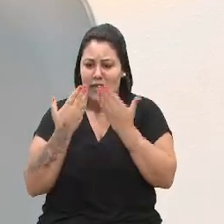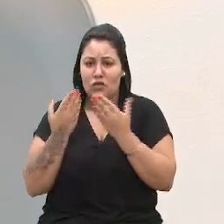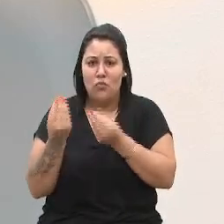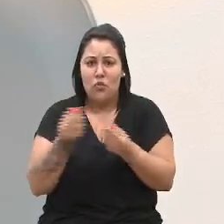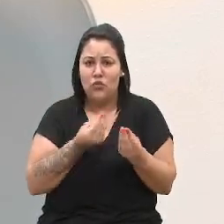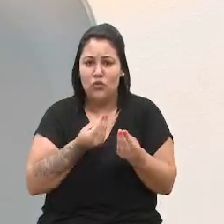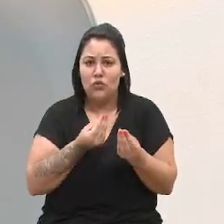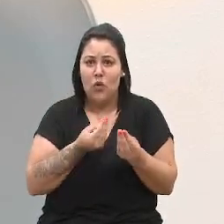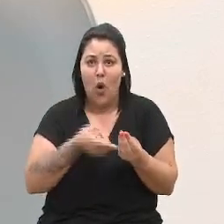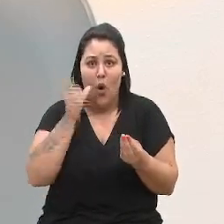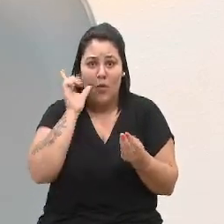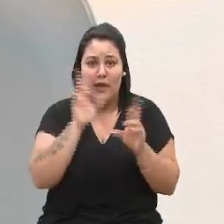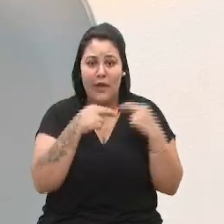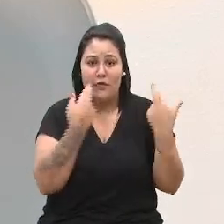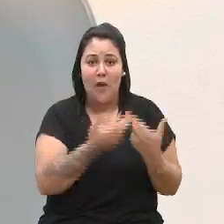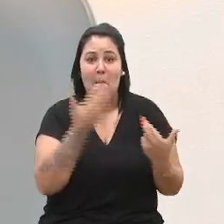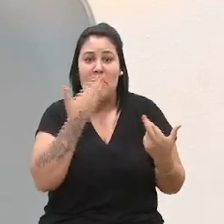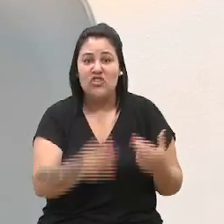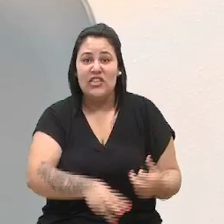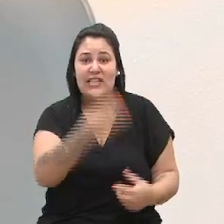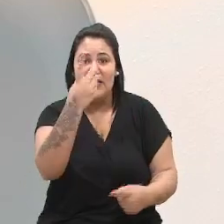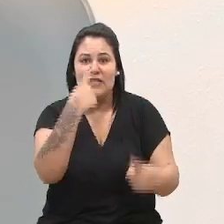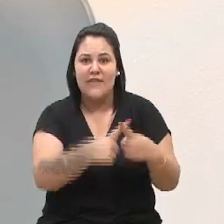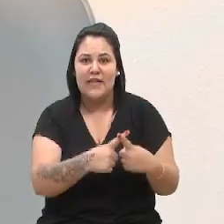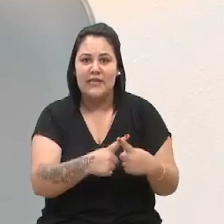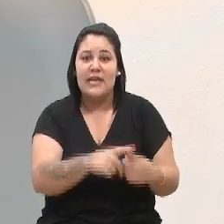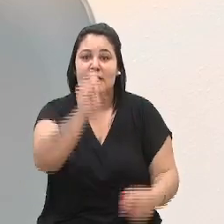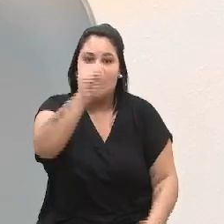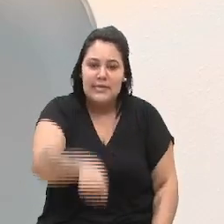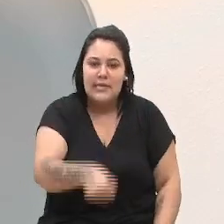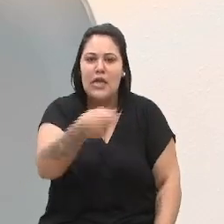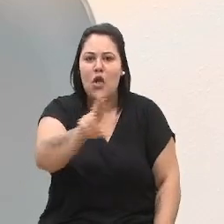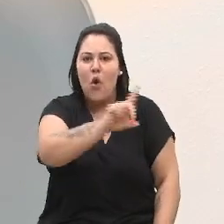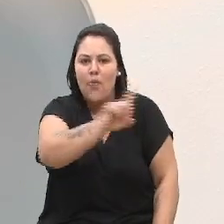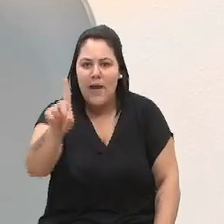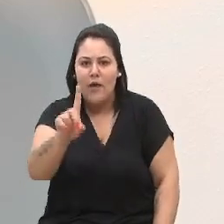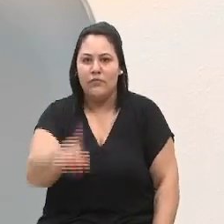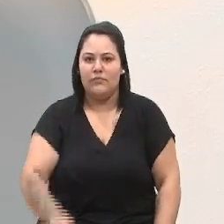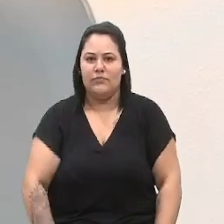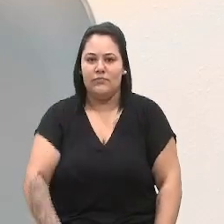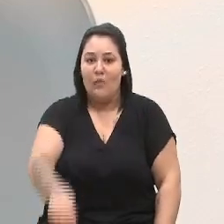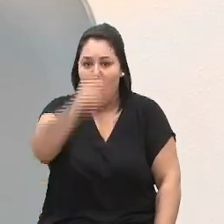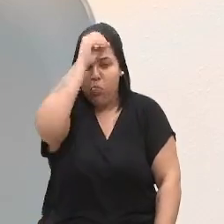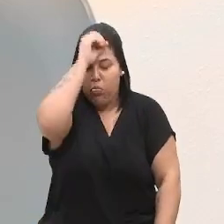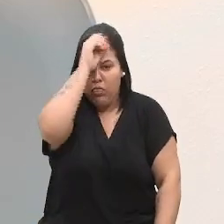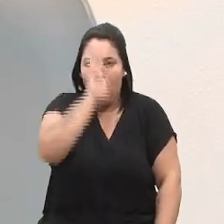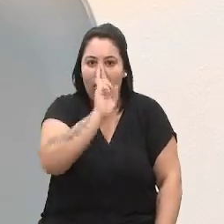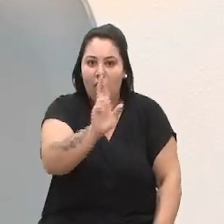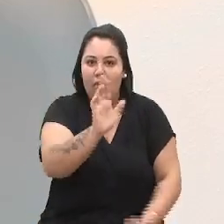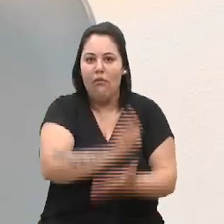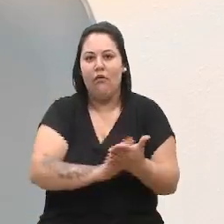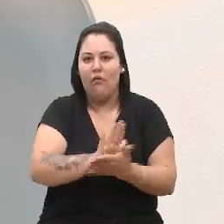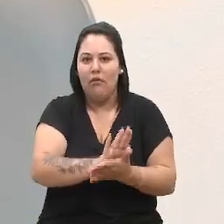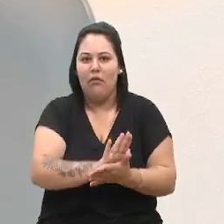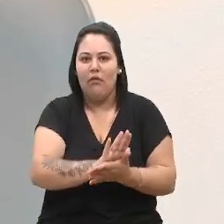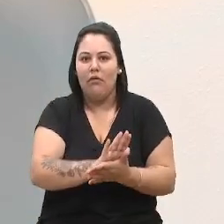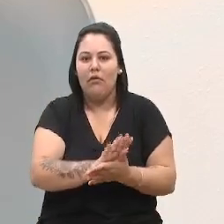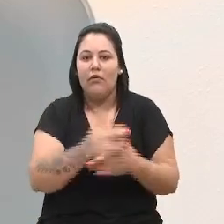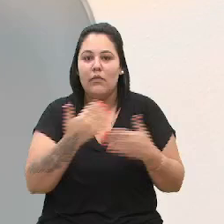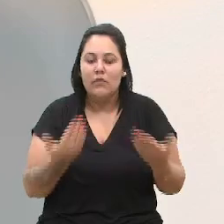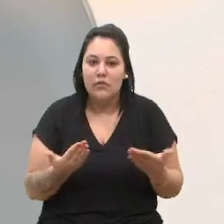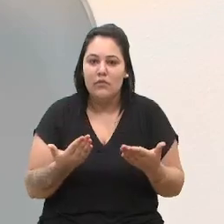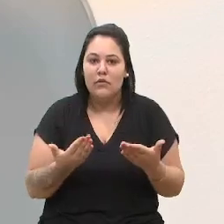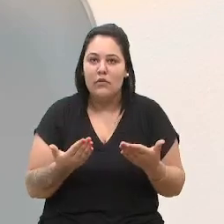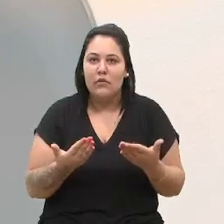3 vezes. É ou não é? Mas daí não sabe me responder quem veio me tirar a dúvida. Então, assim, eu refaço qualquer